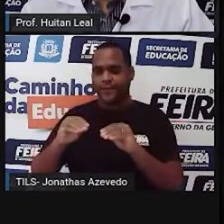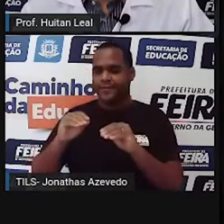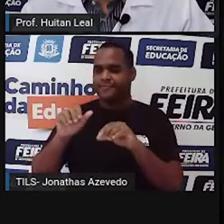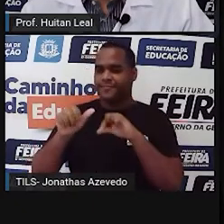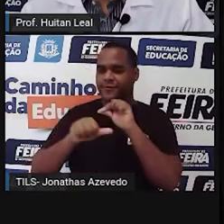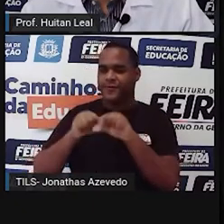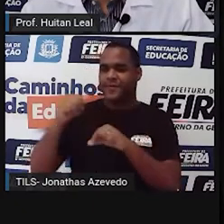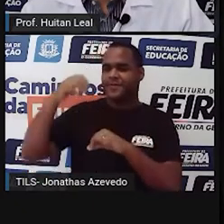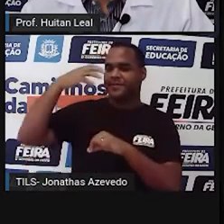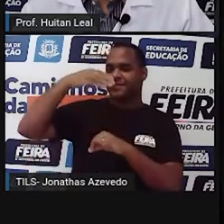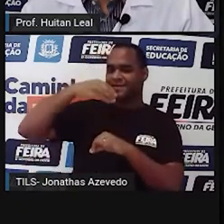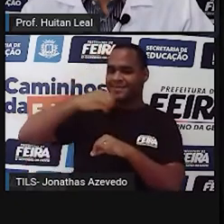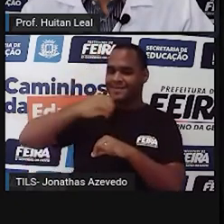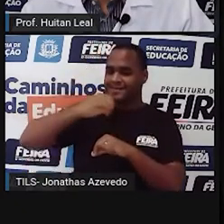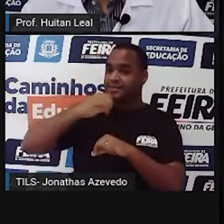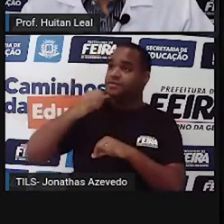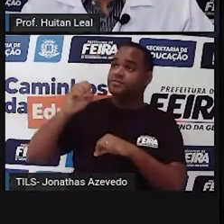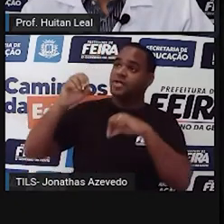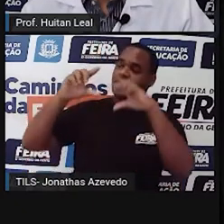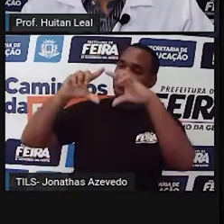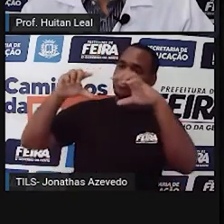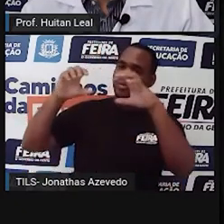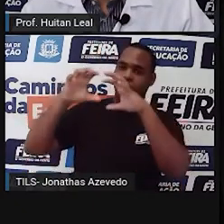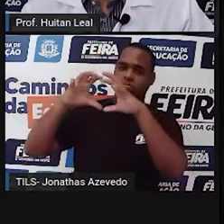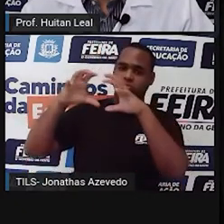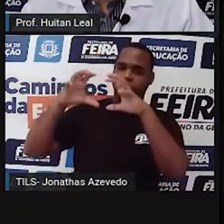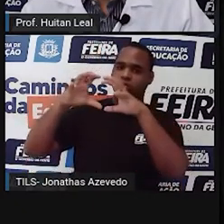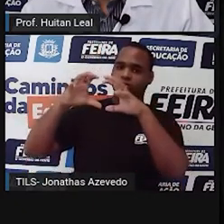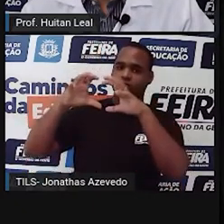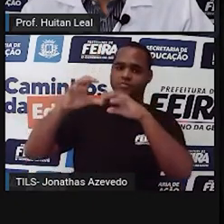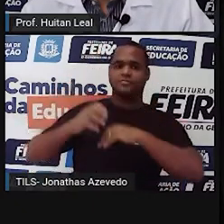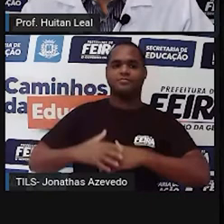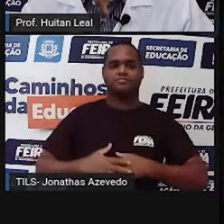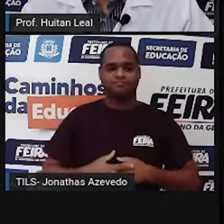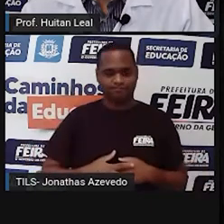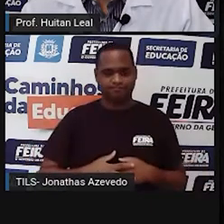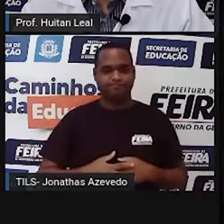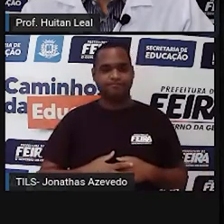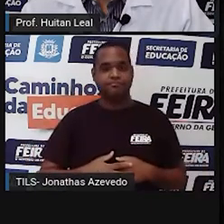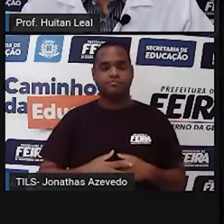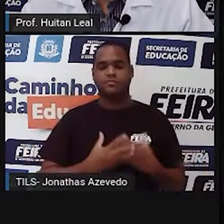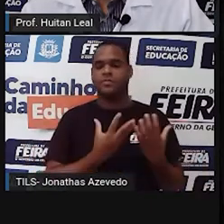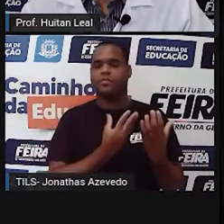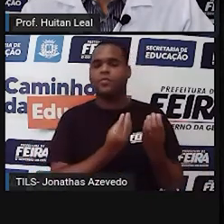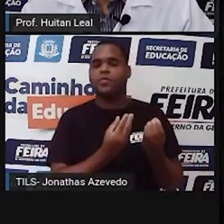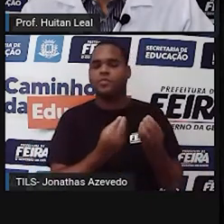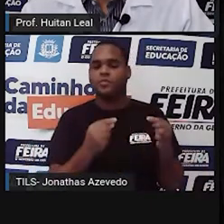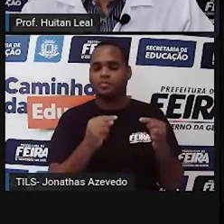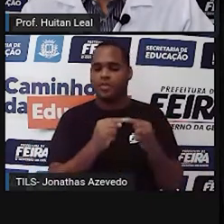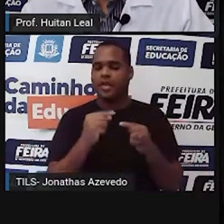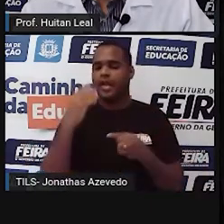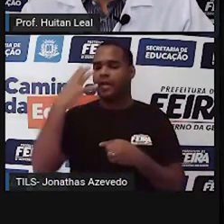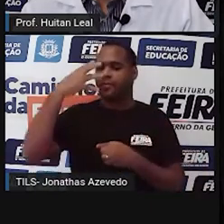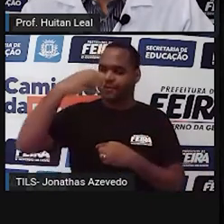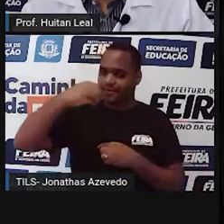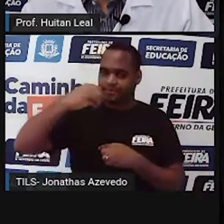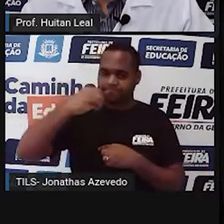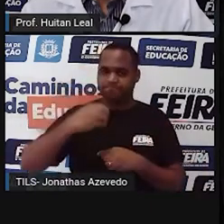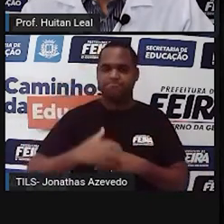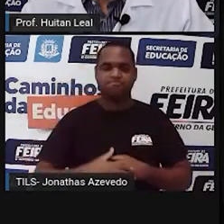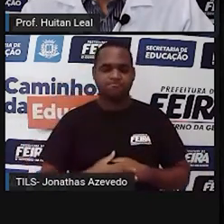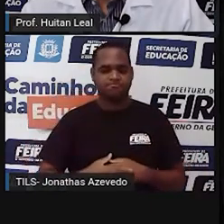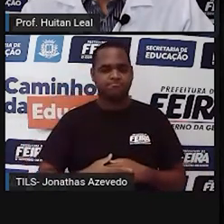fica muito bonita quando é lua cheia. Então, muito está intensificando a ideia de